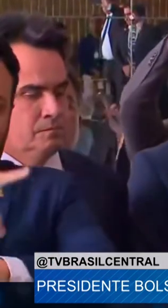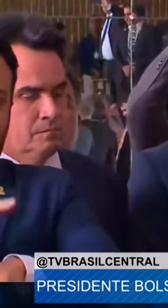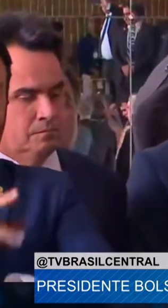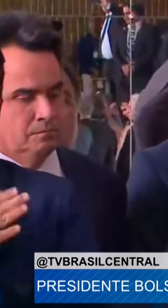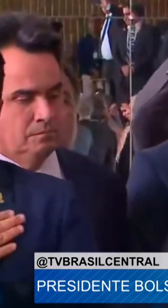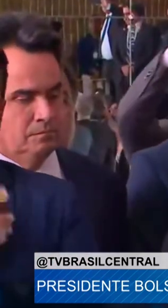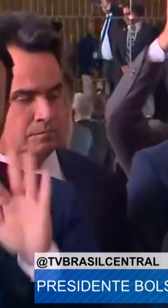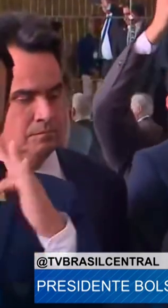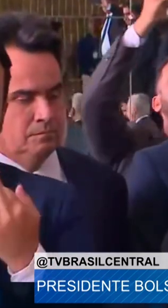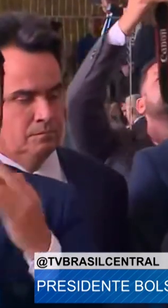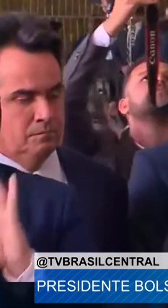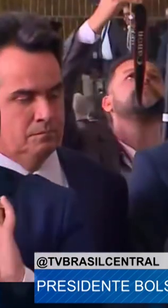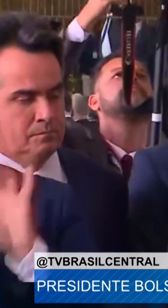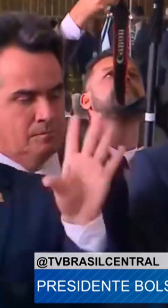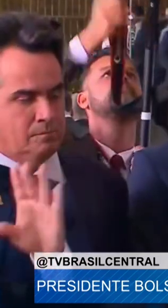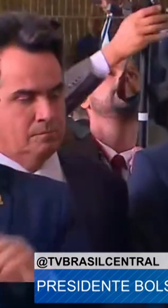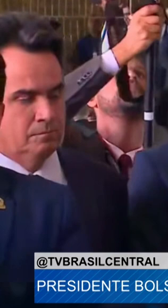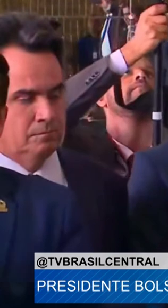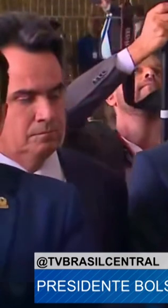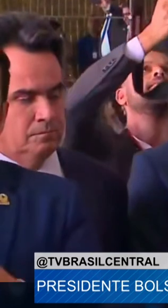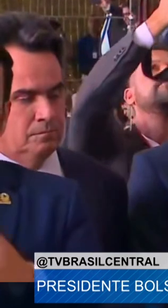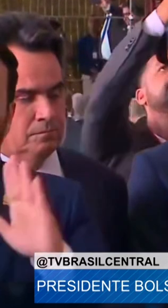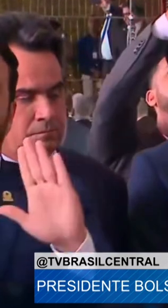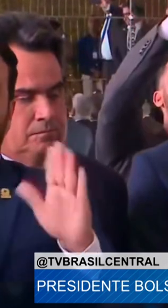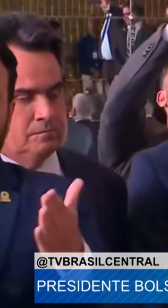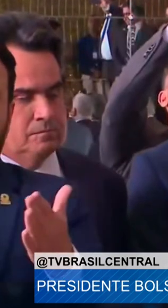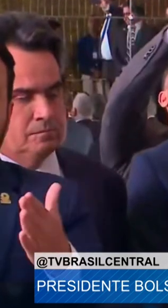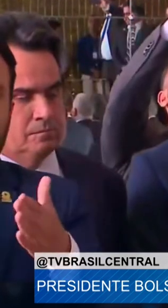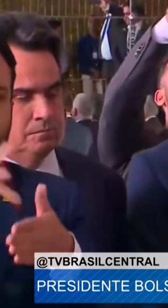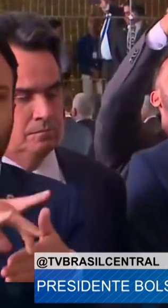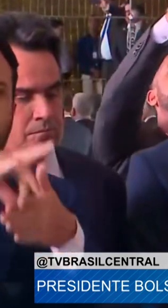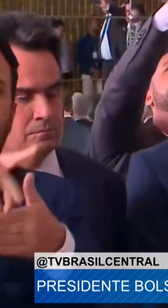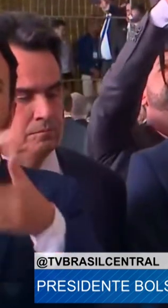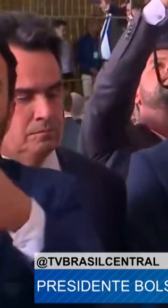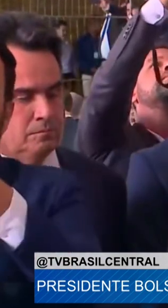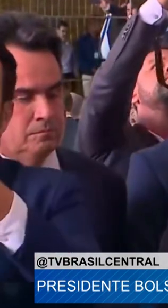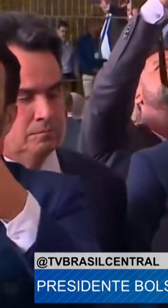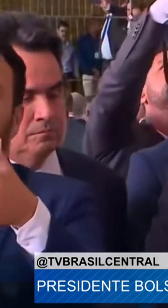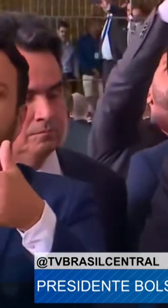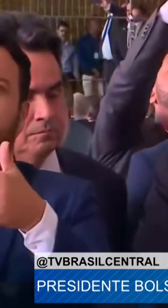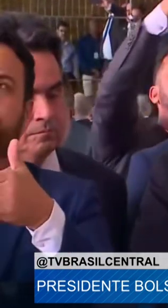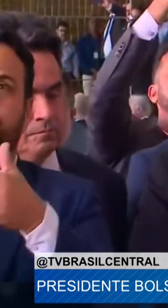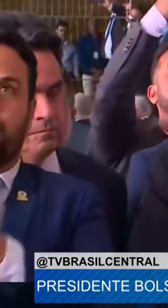liberdade. Formamos diversas lideranças pelo Brasil.